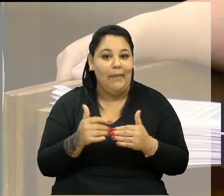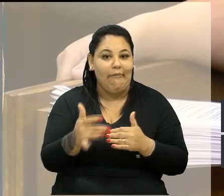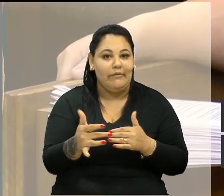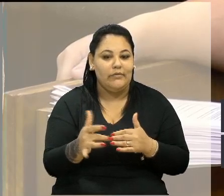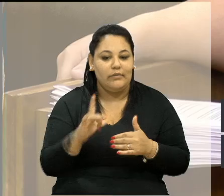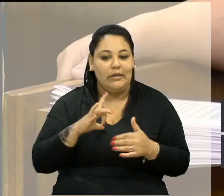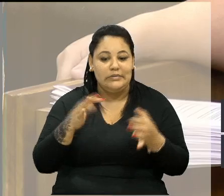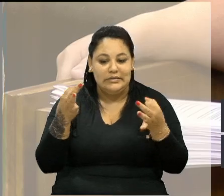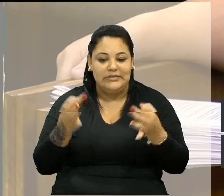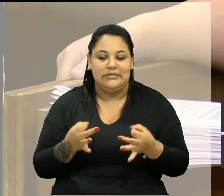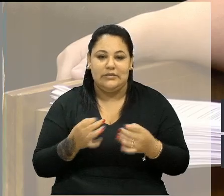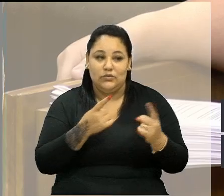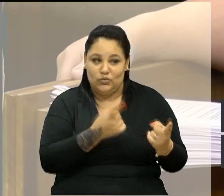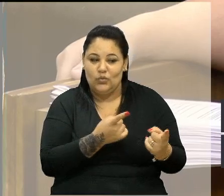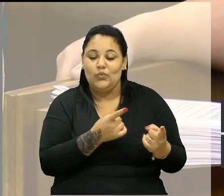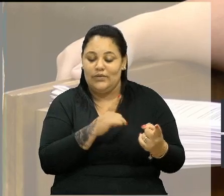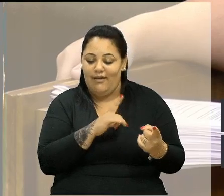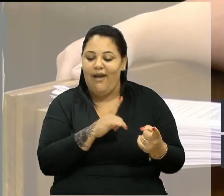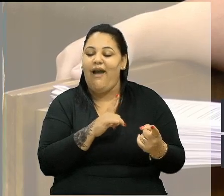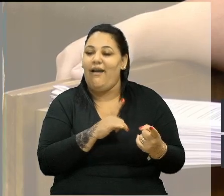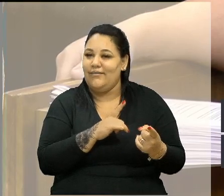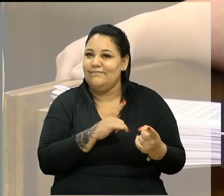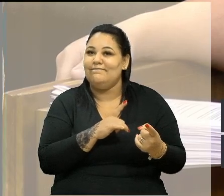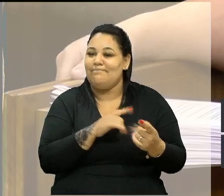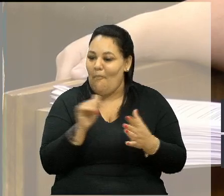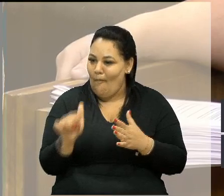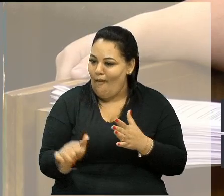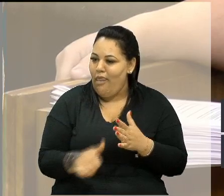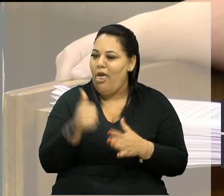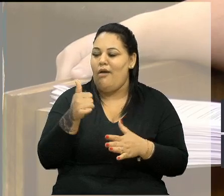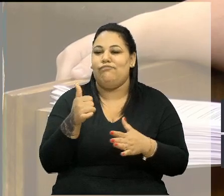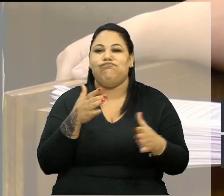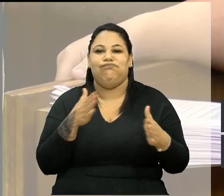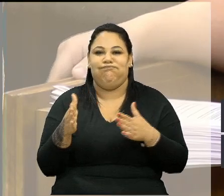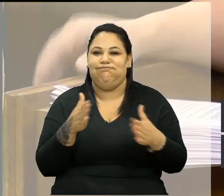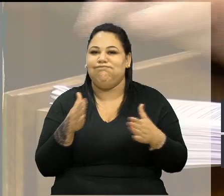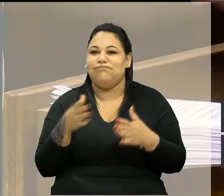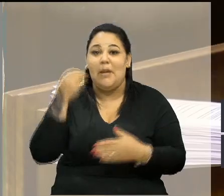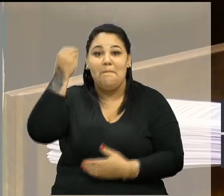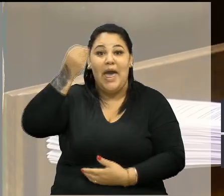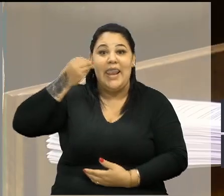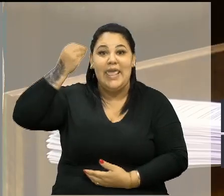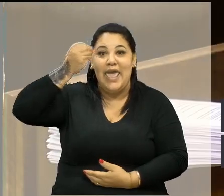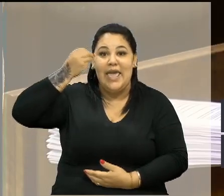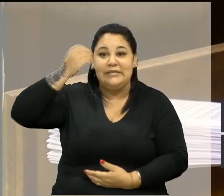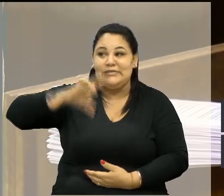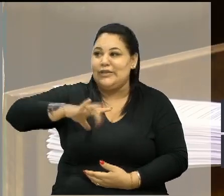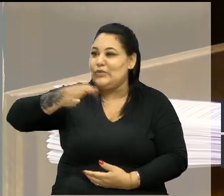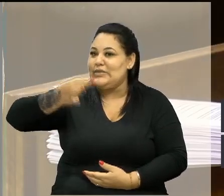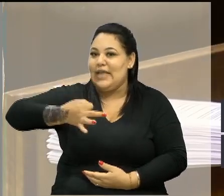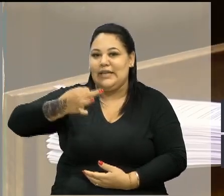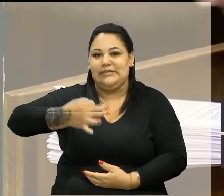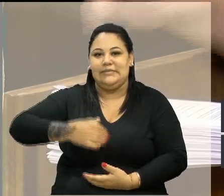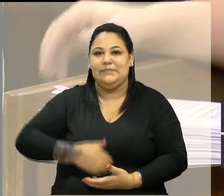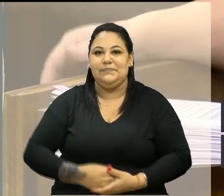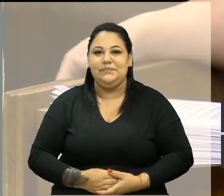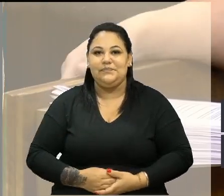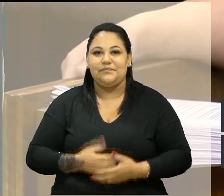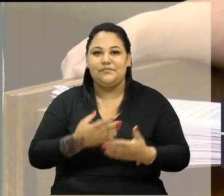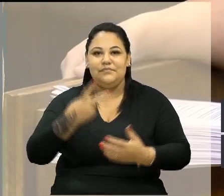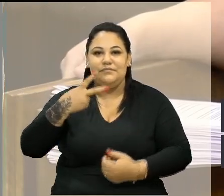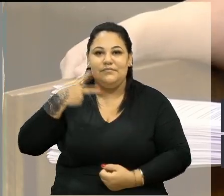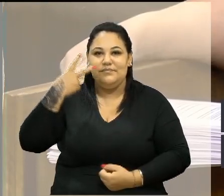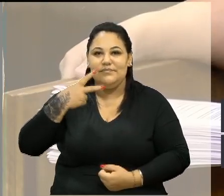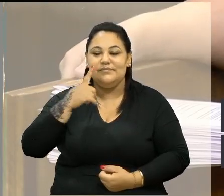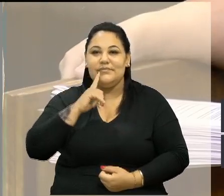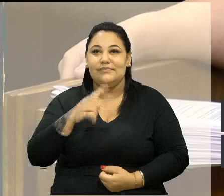que o senhor saiu muito maior do que chegou aqui nessa Câmara de Vereadores. Isso eu tenho certeza absoluta. Vereadora Gladys, minha